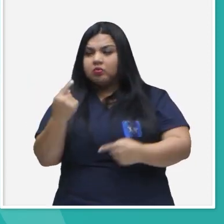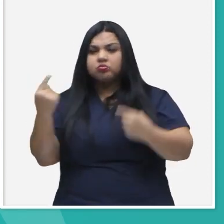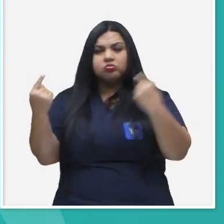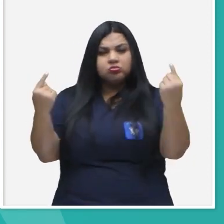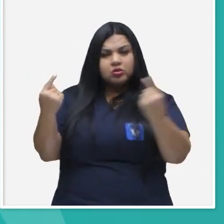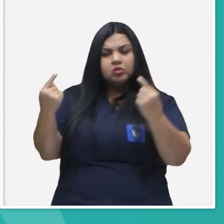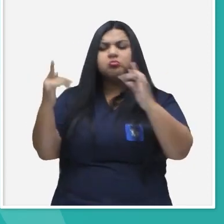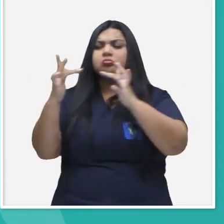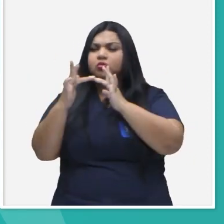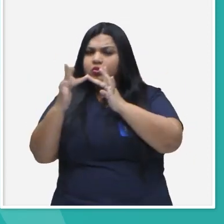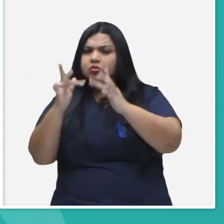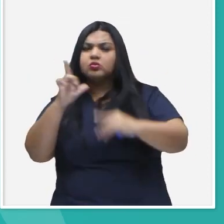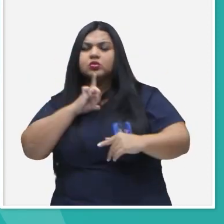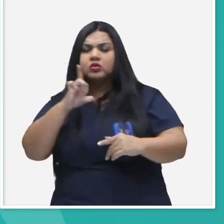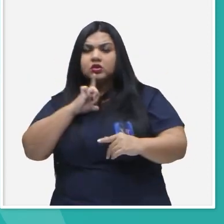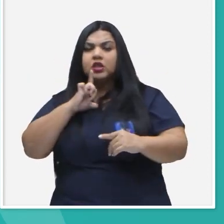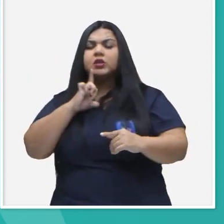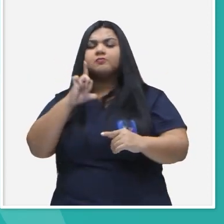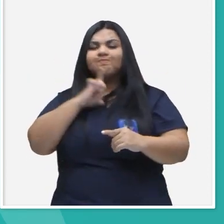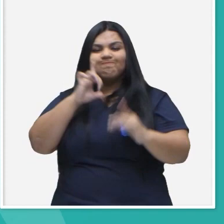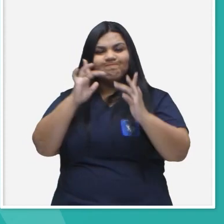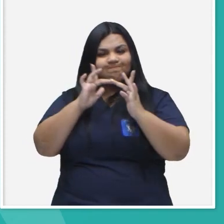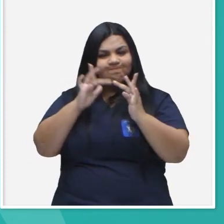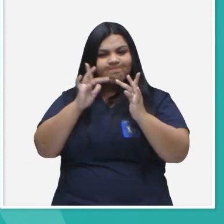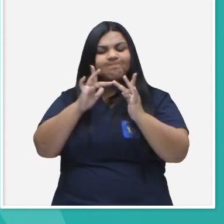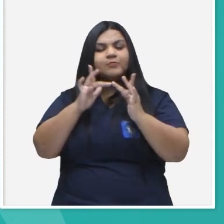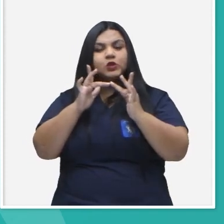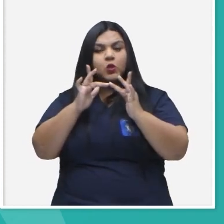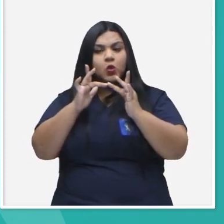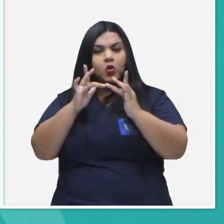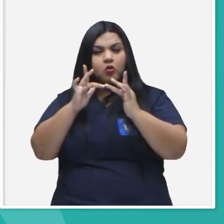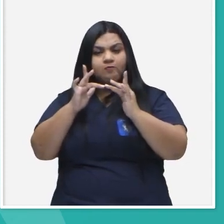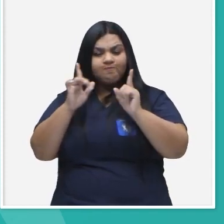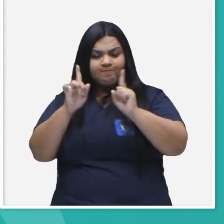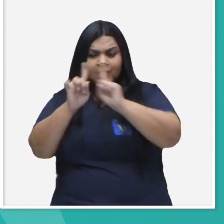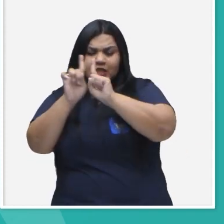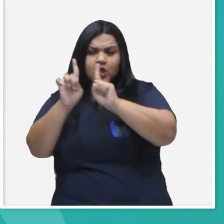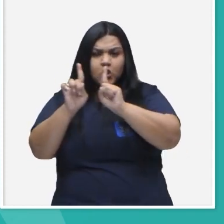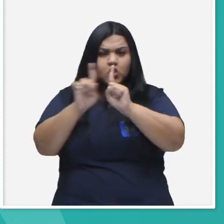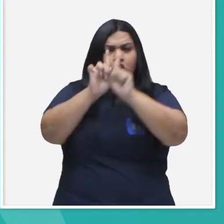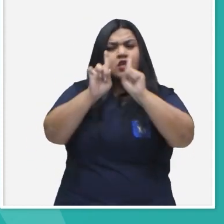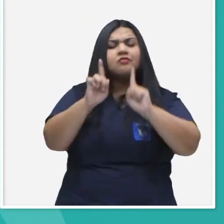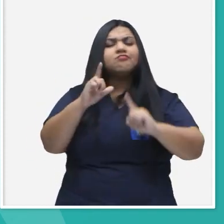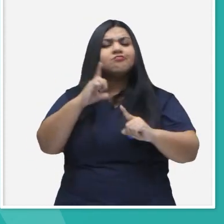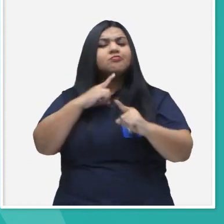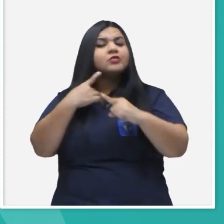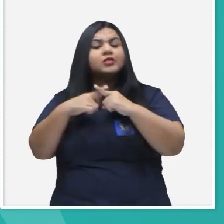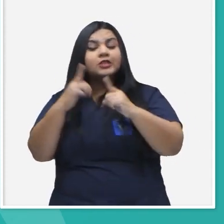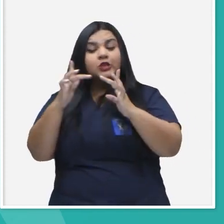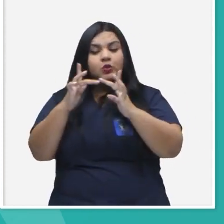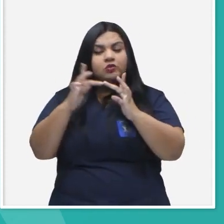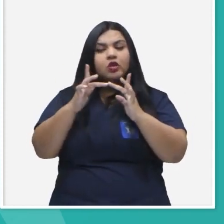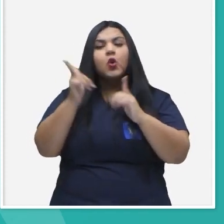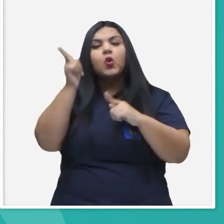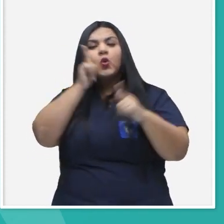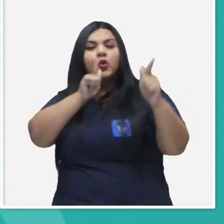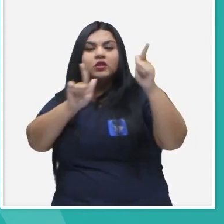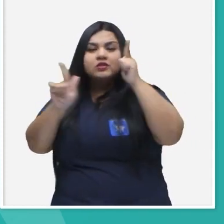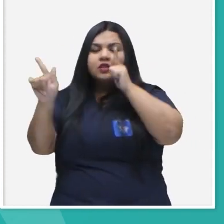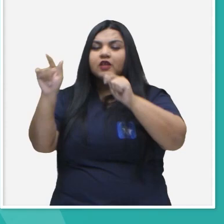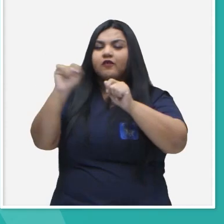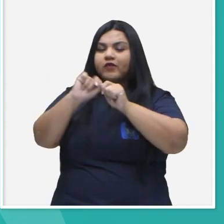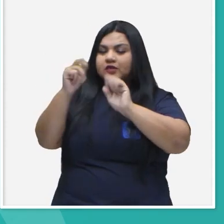bastante interação, onde eu tenho contato com o corpo do outro, até porque é nesse contato que eu consigo fazer as